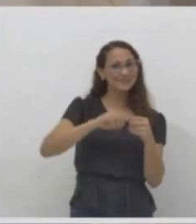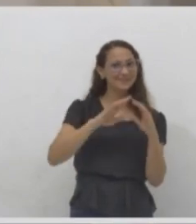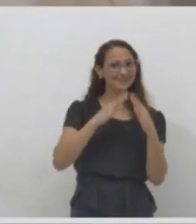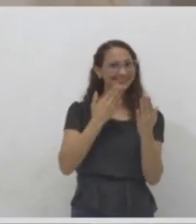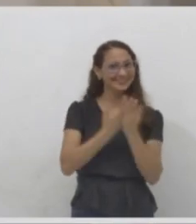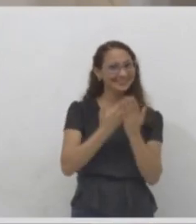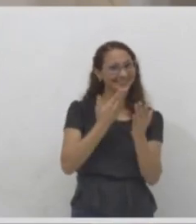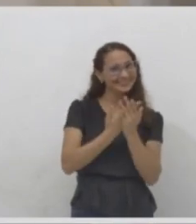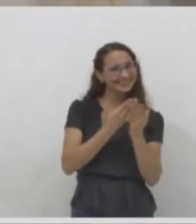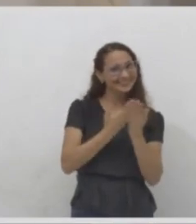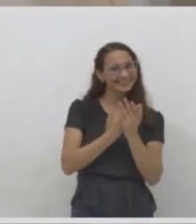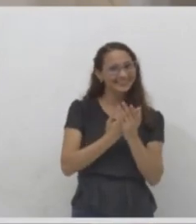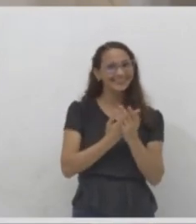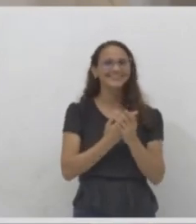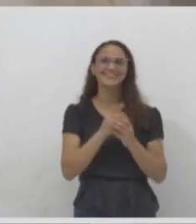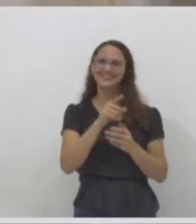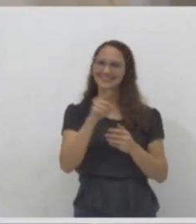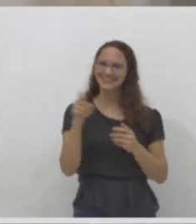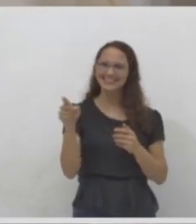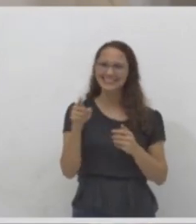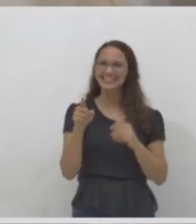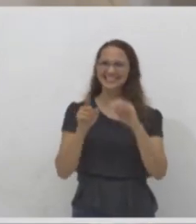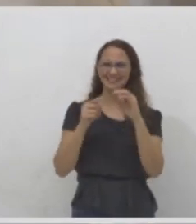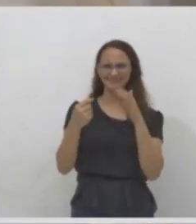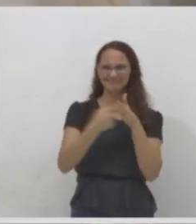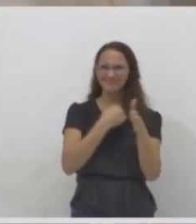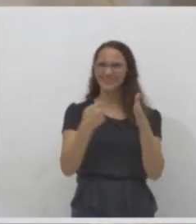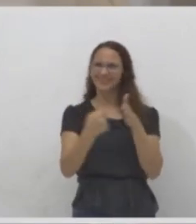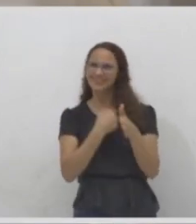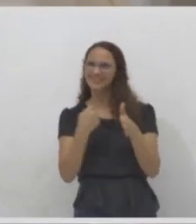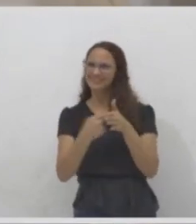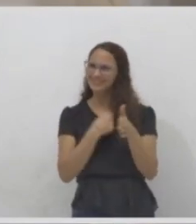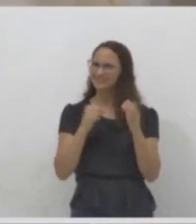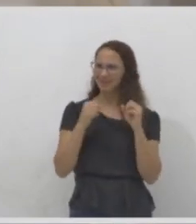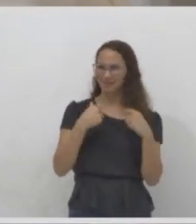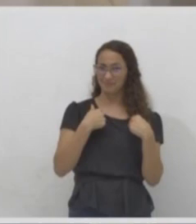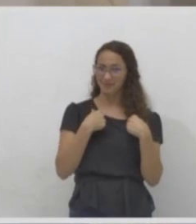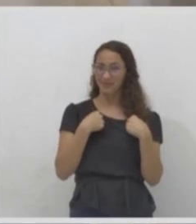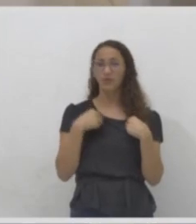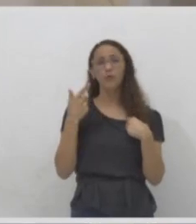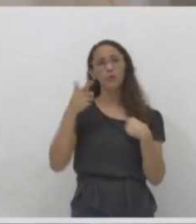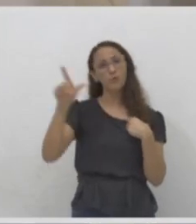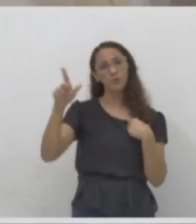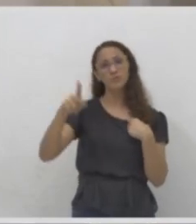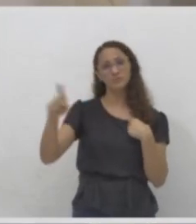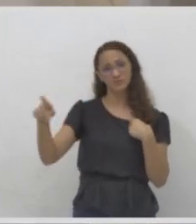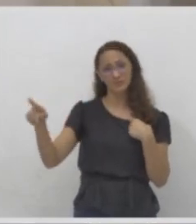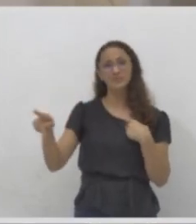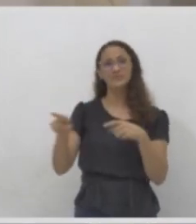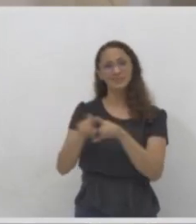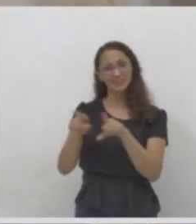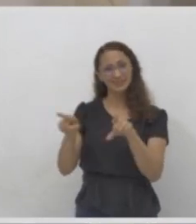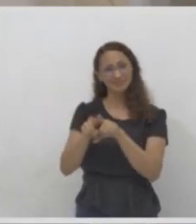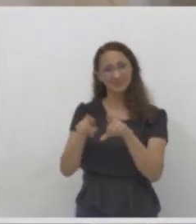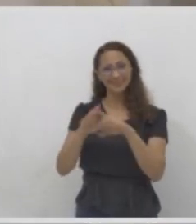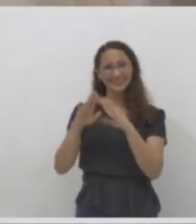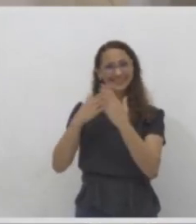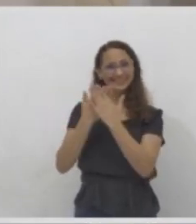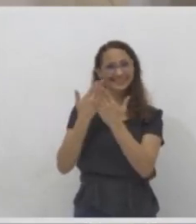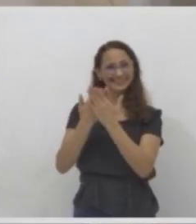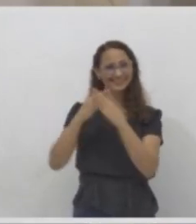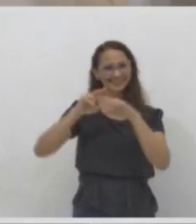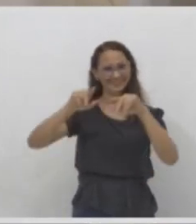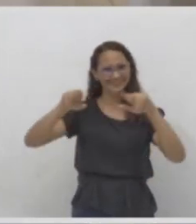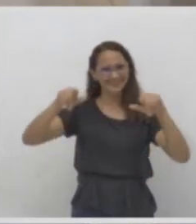sala de aula, vocês possam tirar dúvidas, possam perguntar não só para mim, como todos os professores da rede municipal, com certeza vão ter